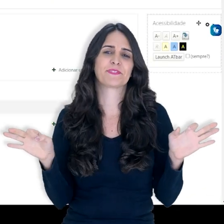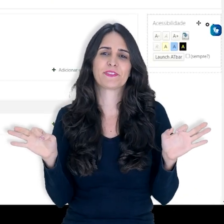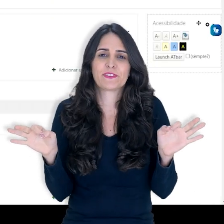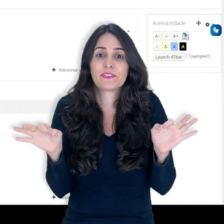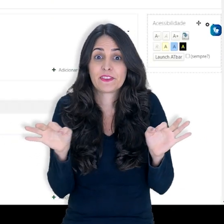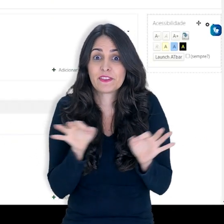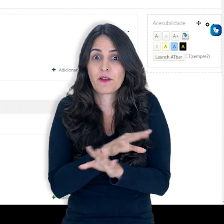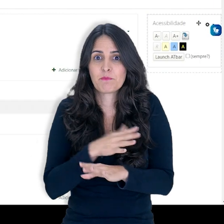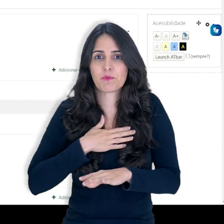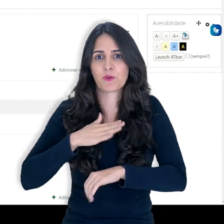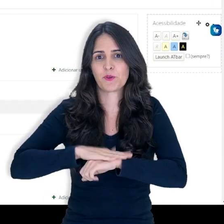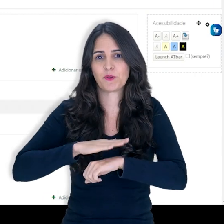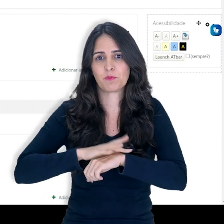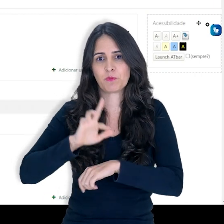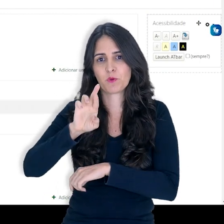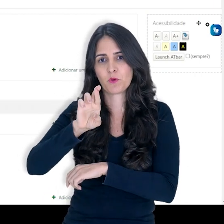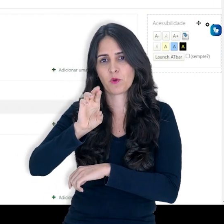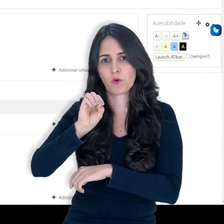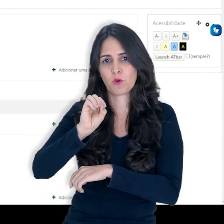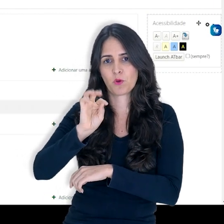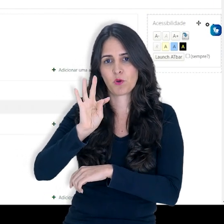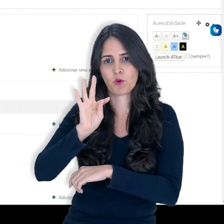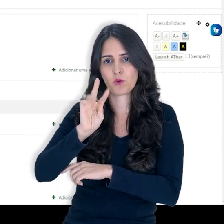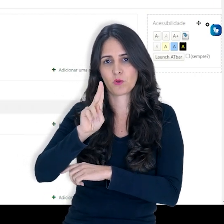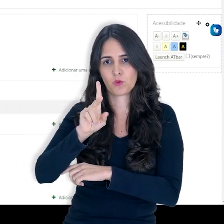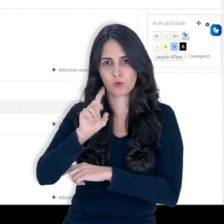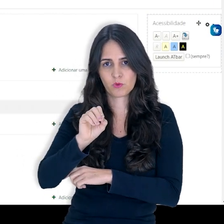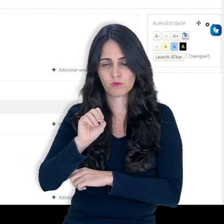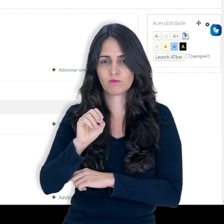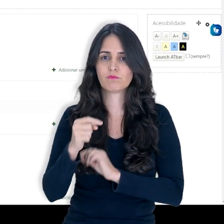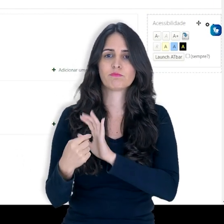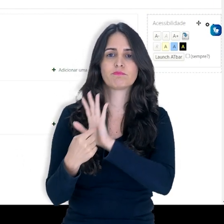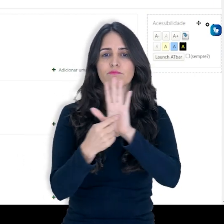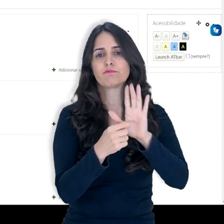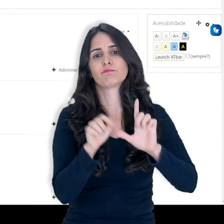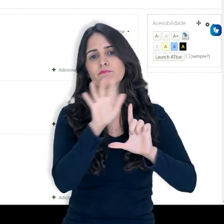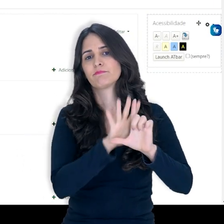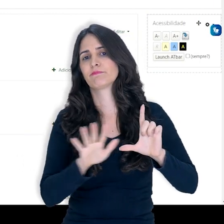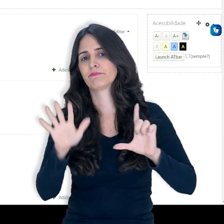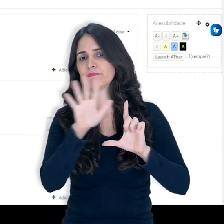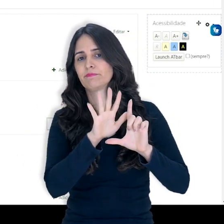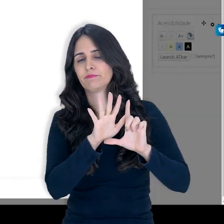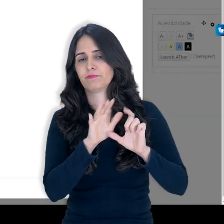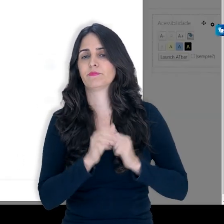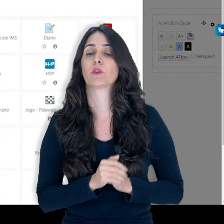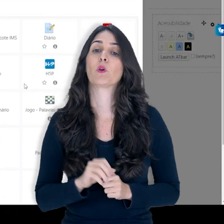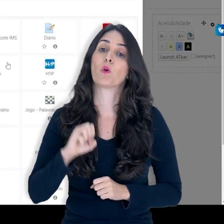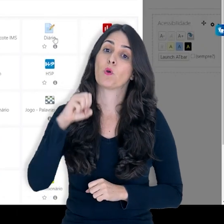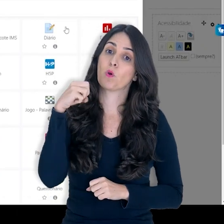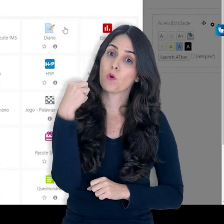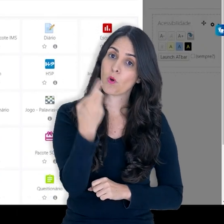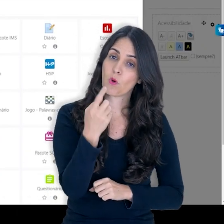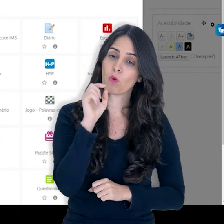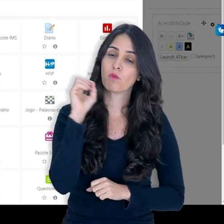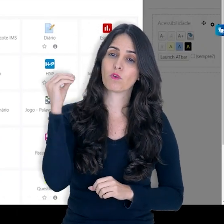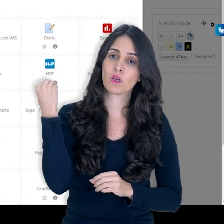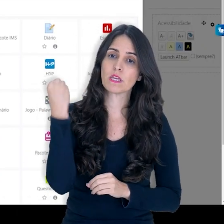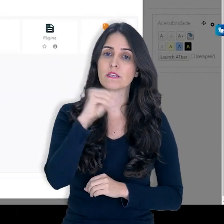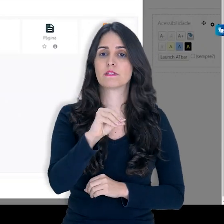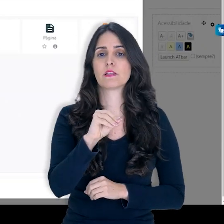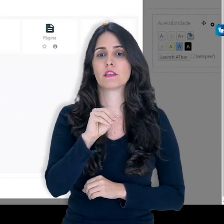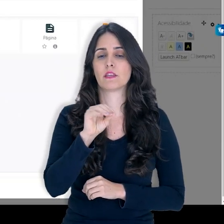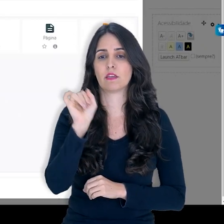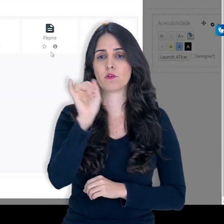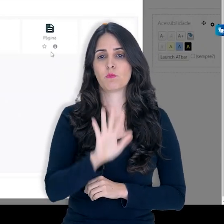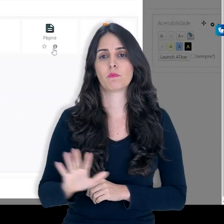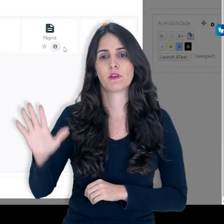então o meu rótulo. Então, o que eu escrevi lá aparece diretamente aqui na sala. Uma outra opção é eu inserir uma imagem,